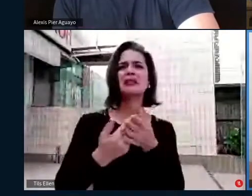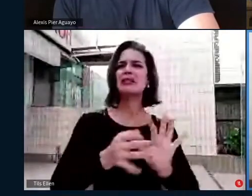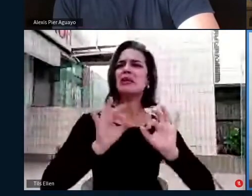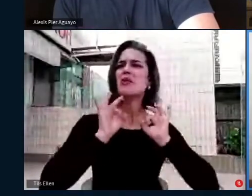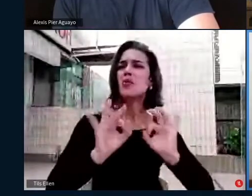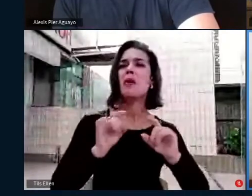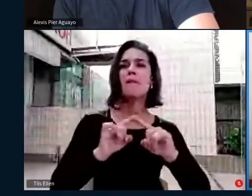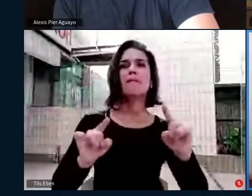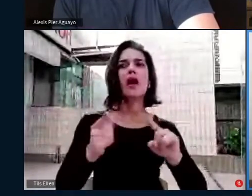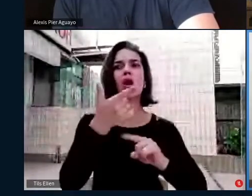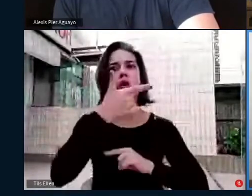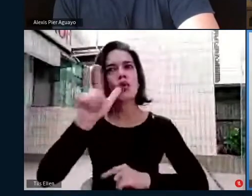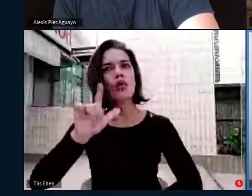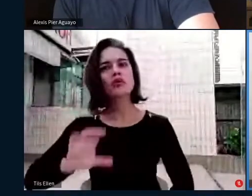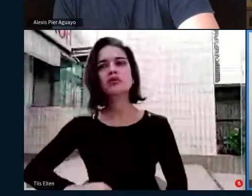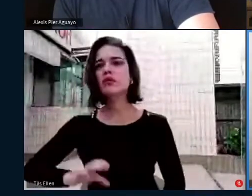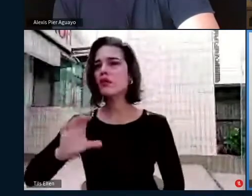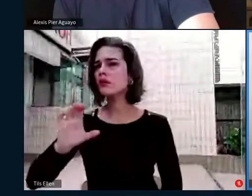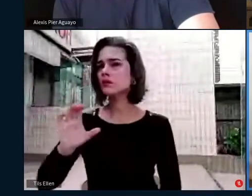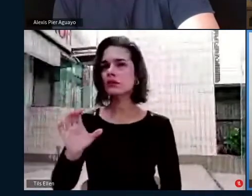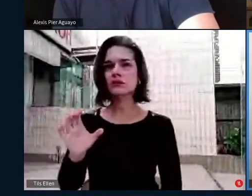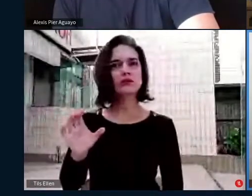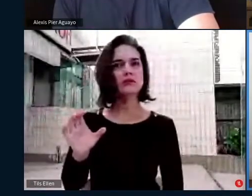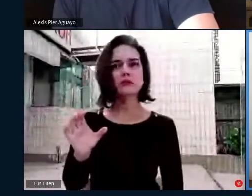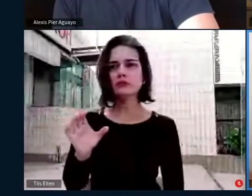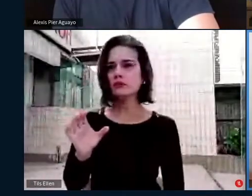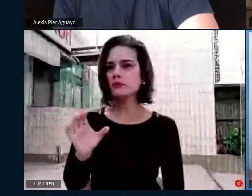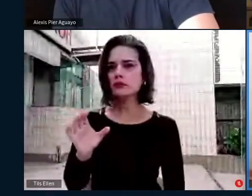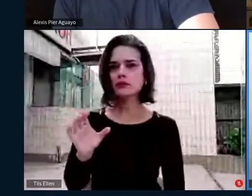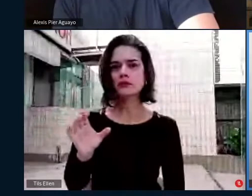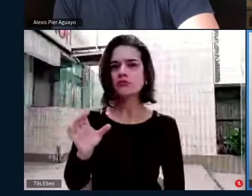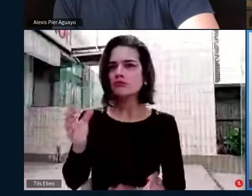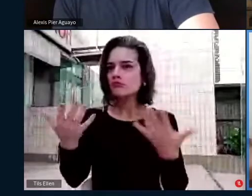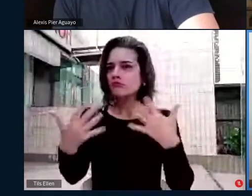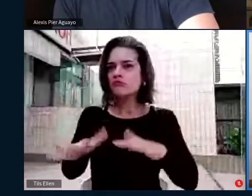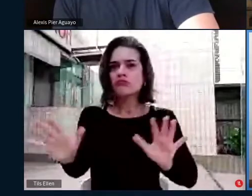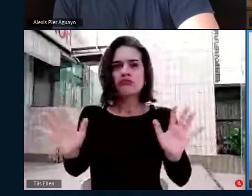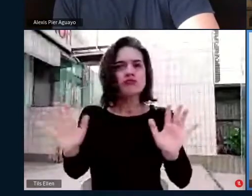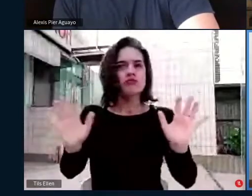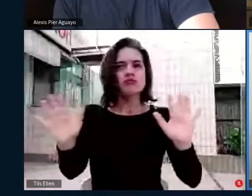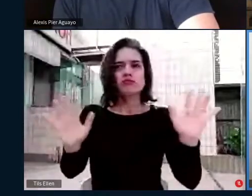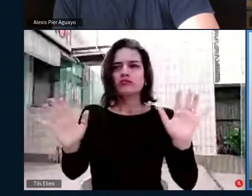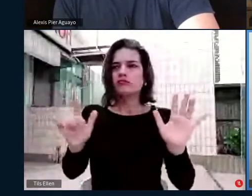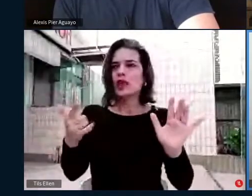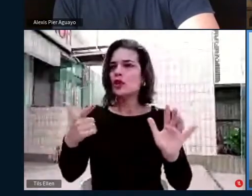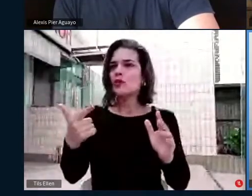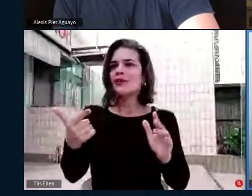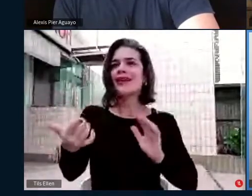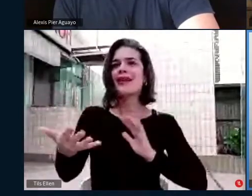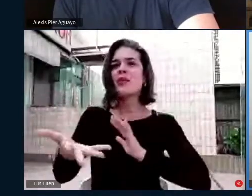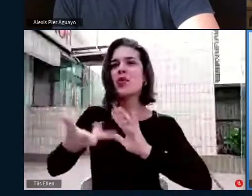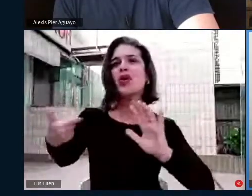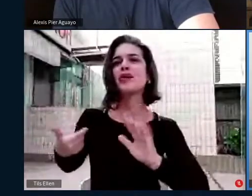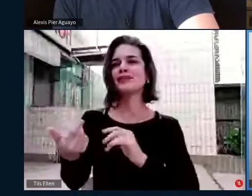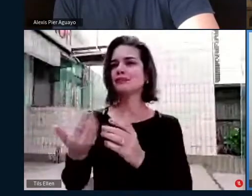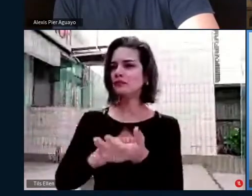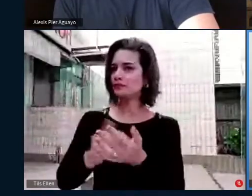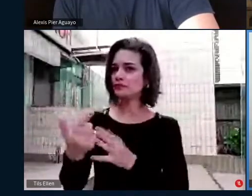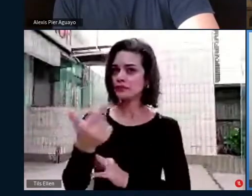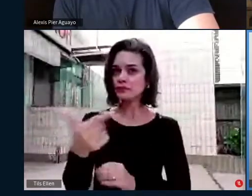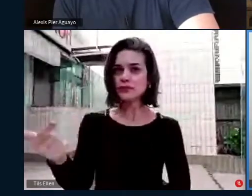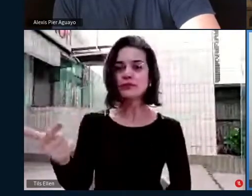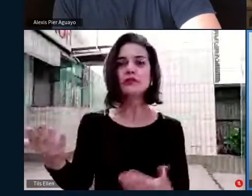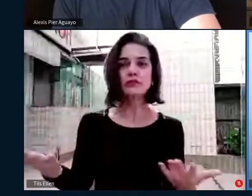tem muitos codas que não têm essa tal aptidão para ser intérprete. Então,